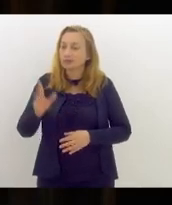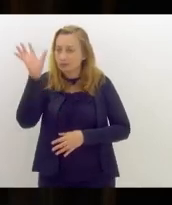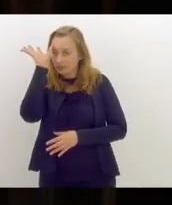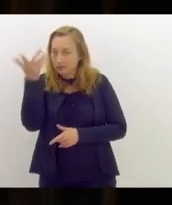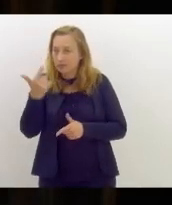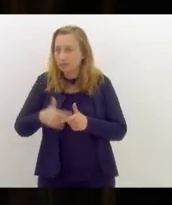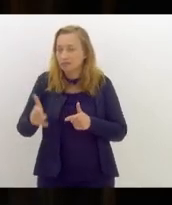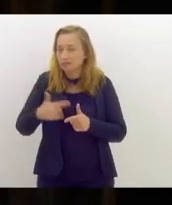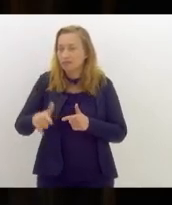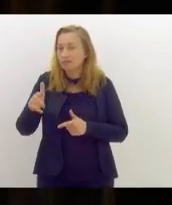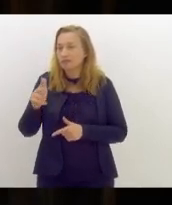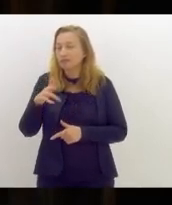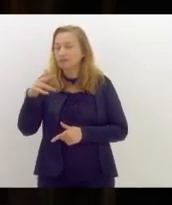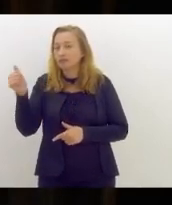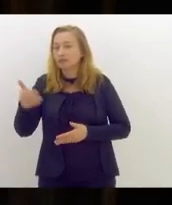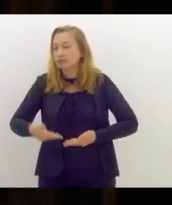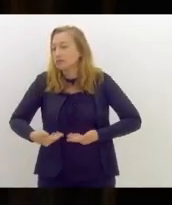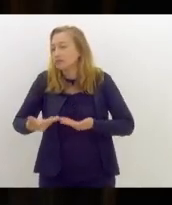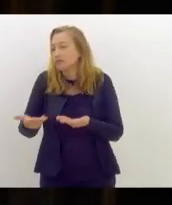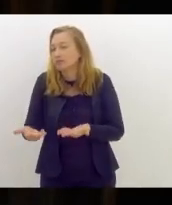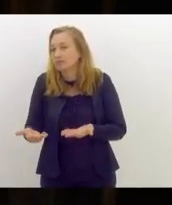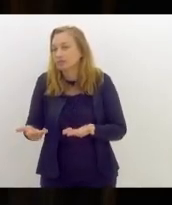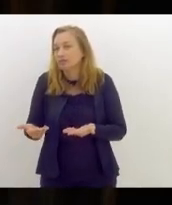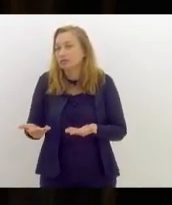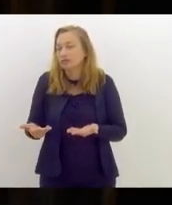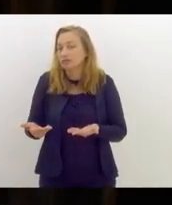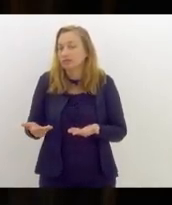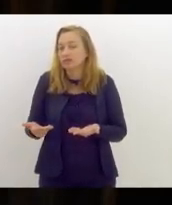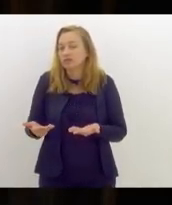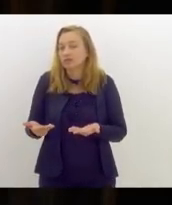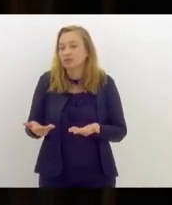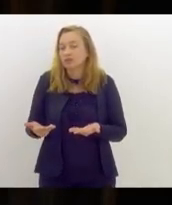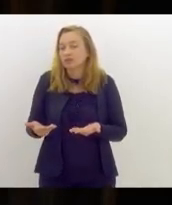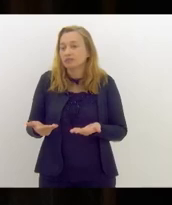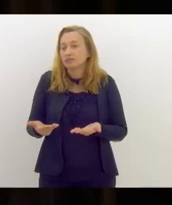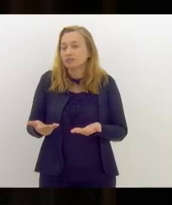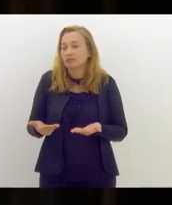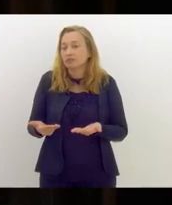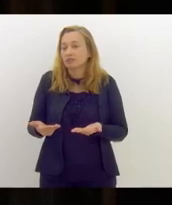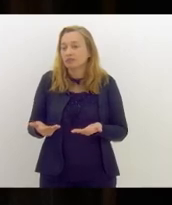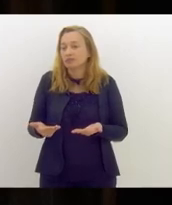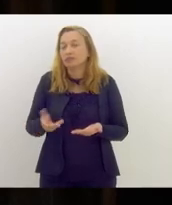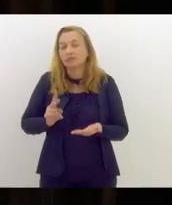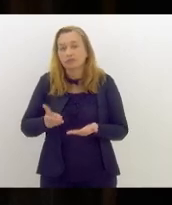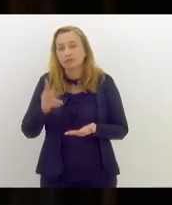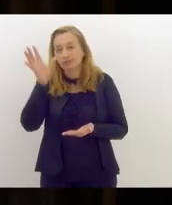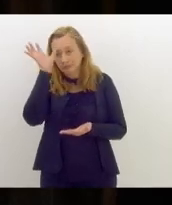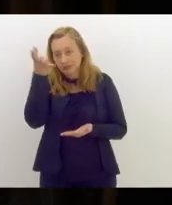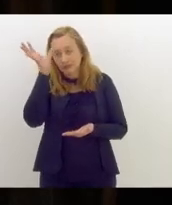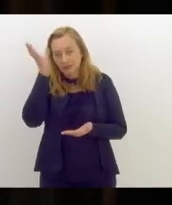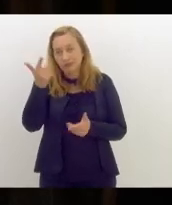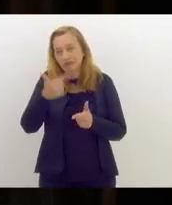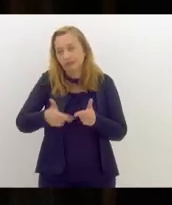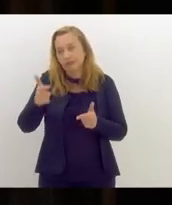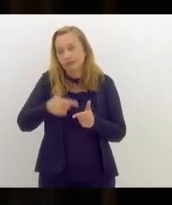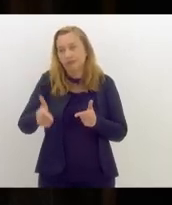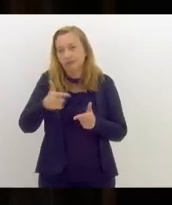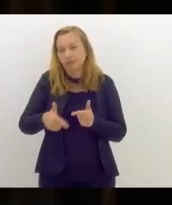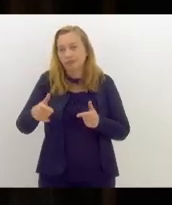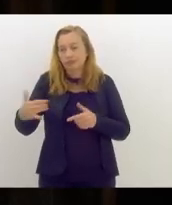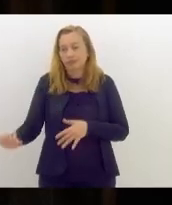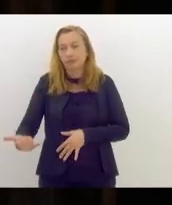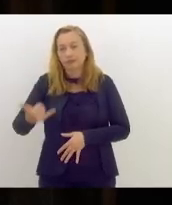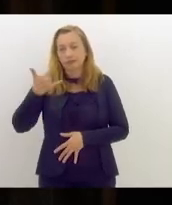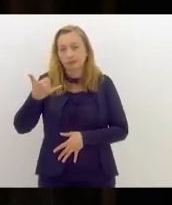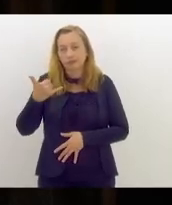para nada né Marcílio Suave não sempre para resolver encrencas né me ligava